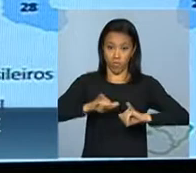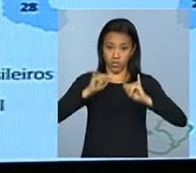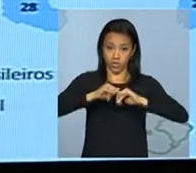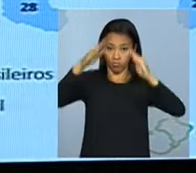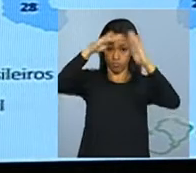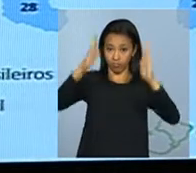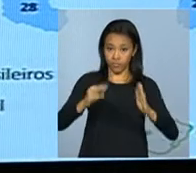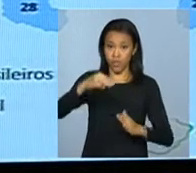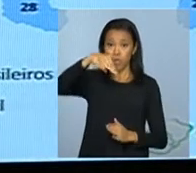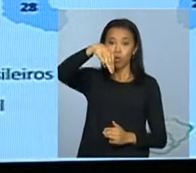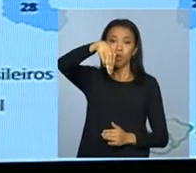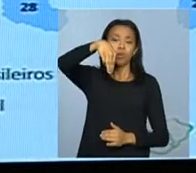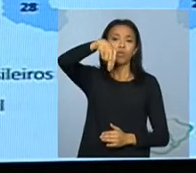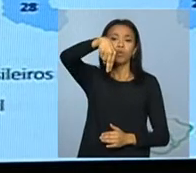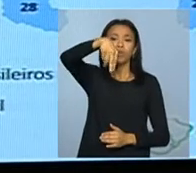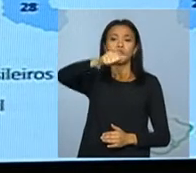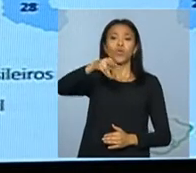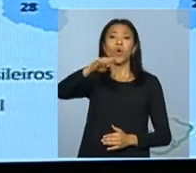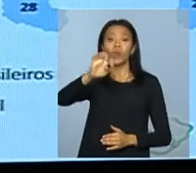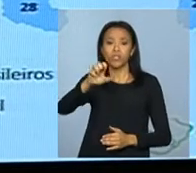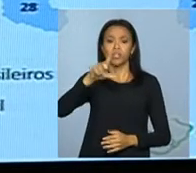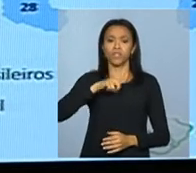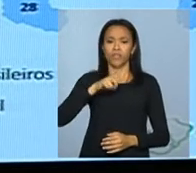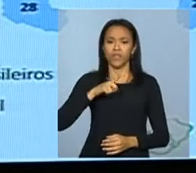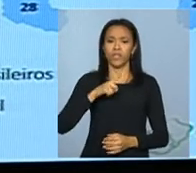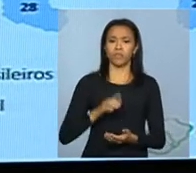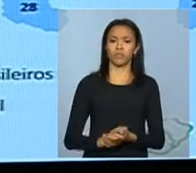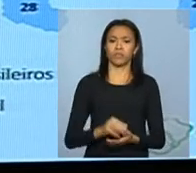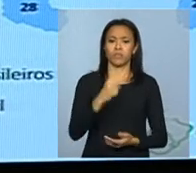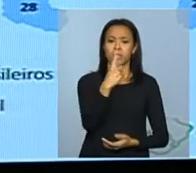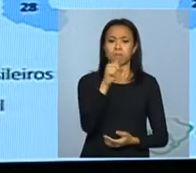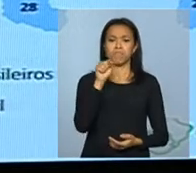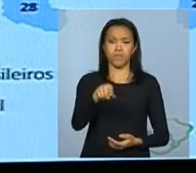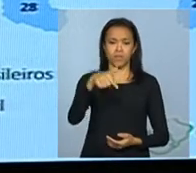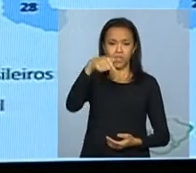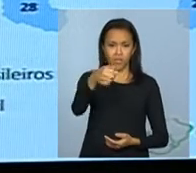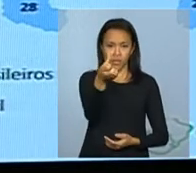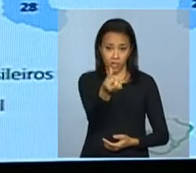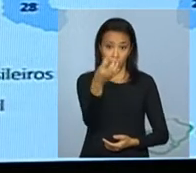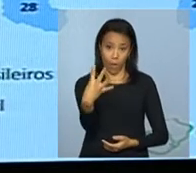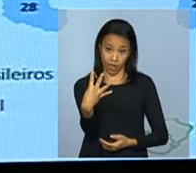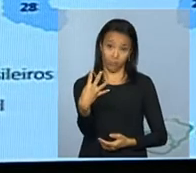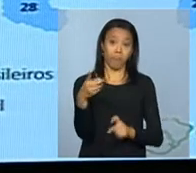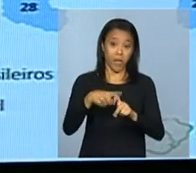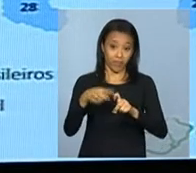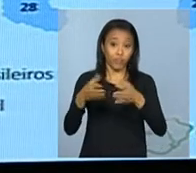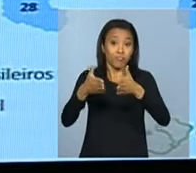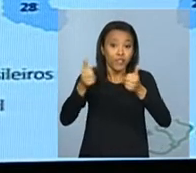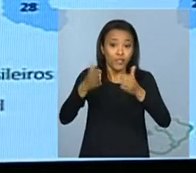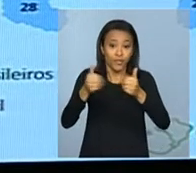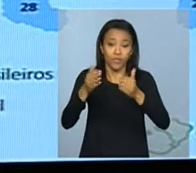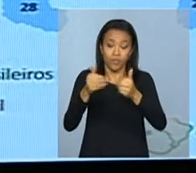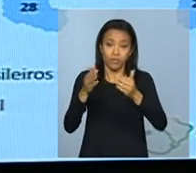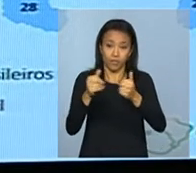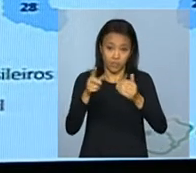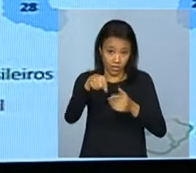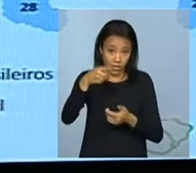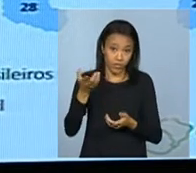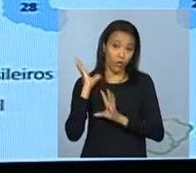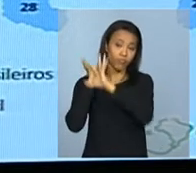tivemos 328 municípios que aderiram e pediram 1764 metros aqui é uma recapitulação do processo